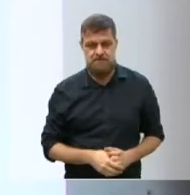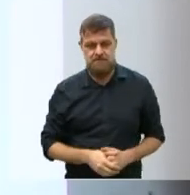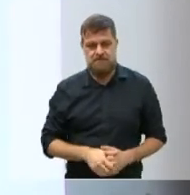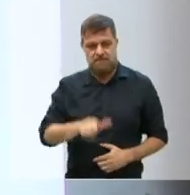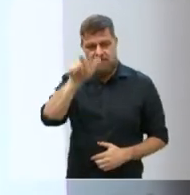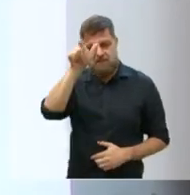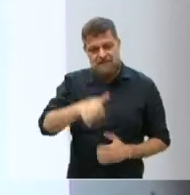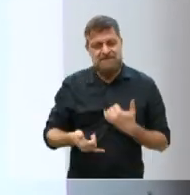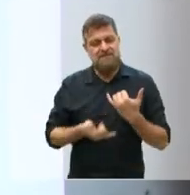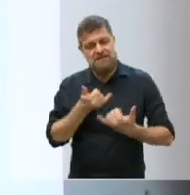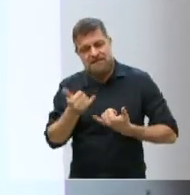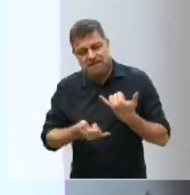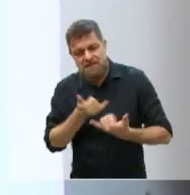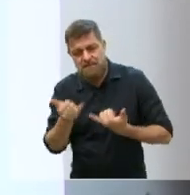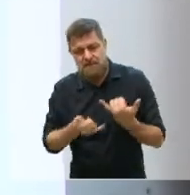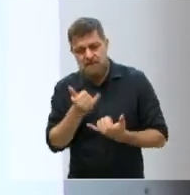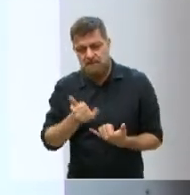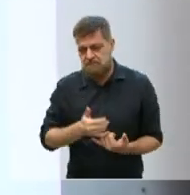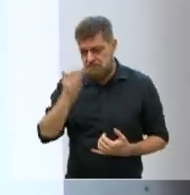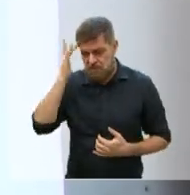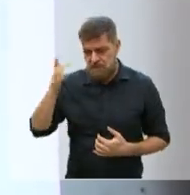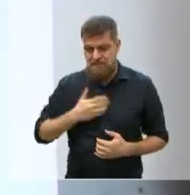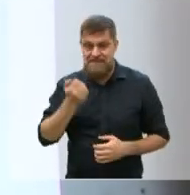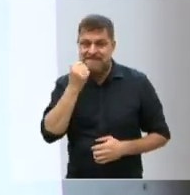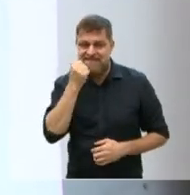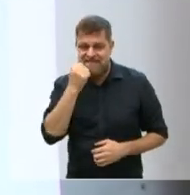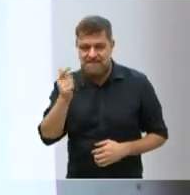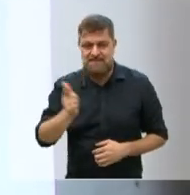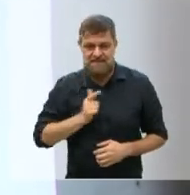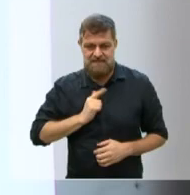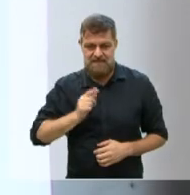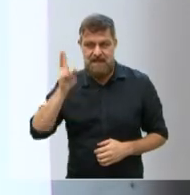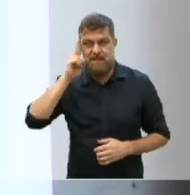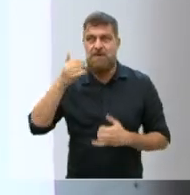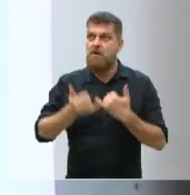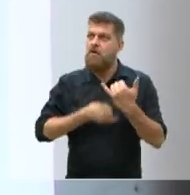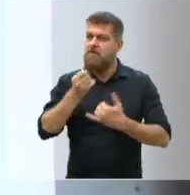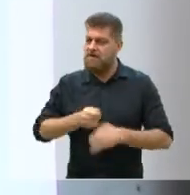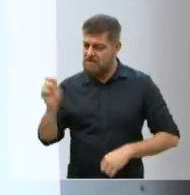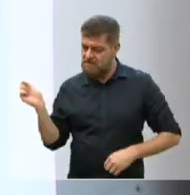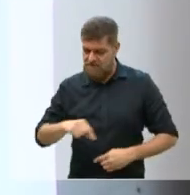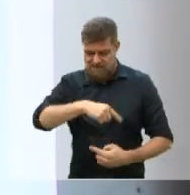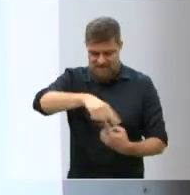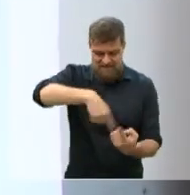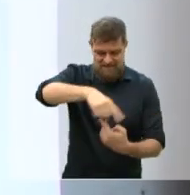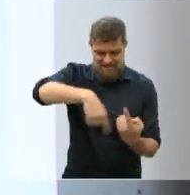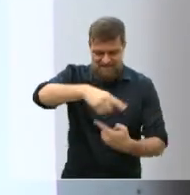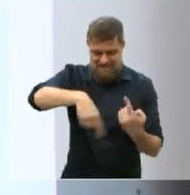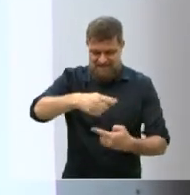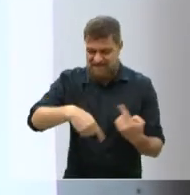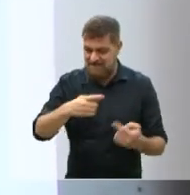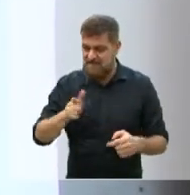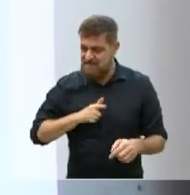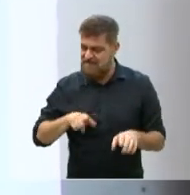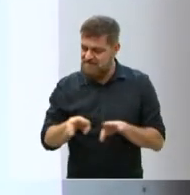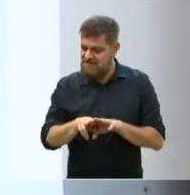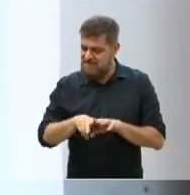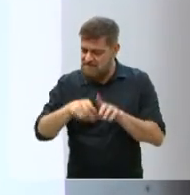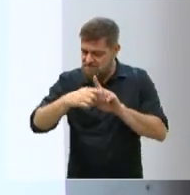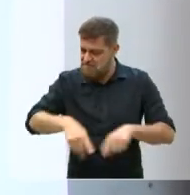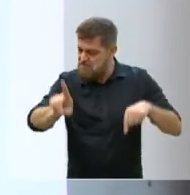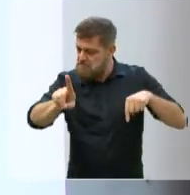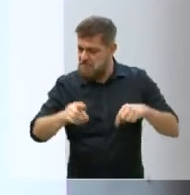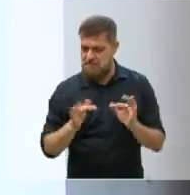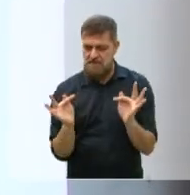criança está brincando, aí ele nem imagina que tem ciência. O senhor falou do peão, né? Às vezes também está olhando a bailarina, está executando um passo, não imagina